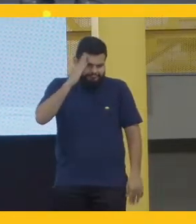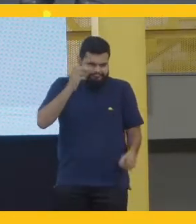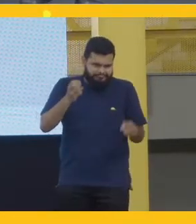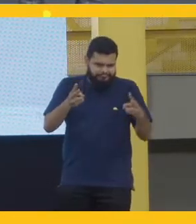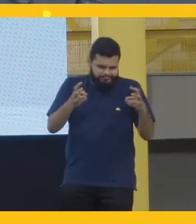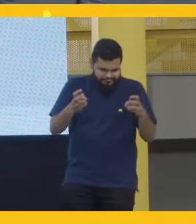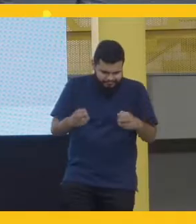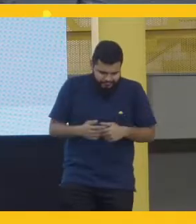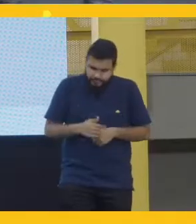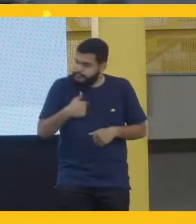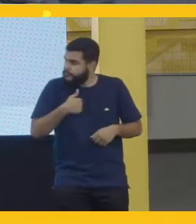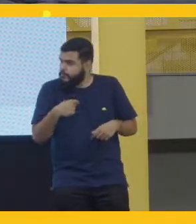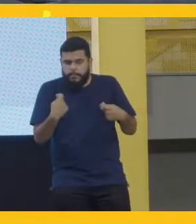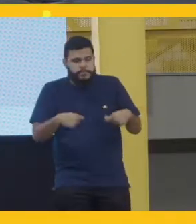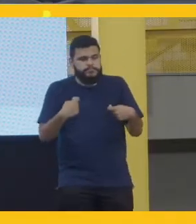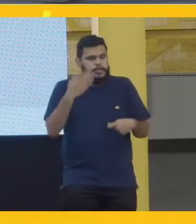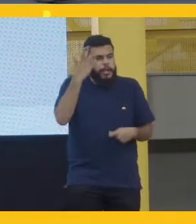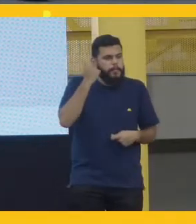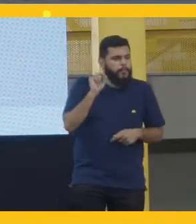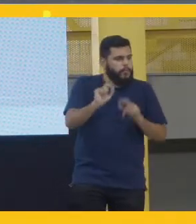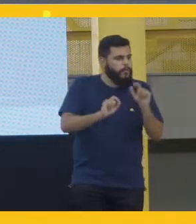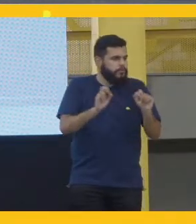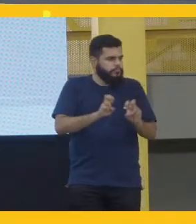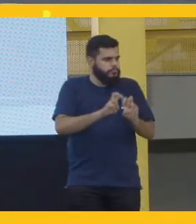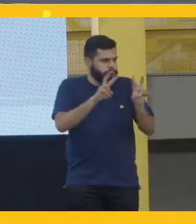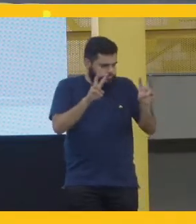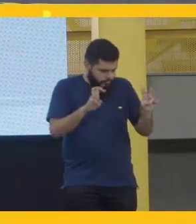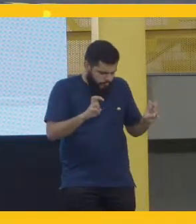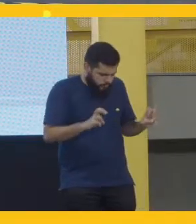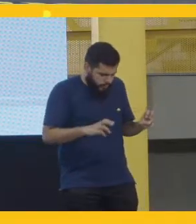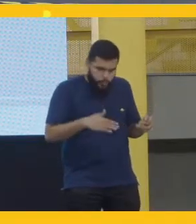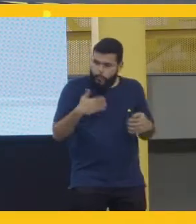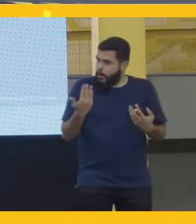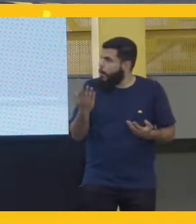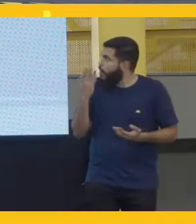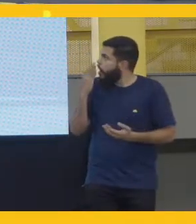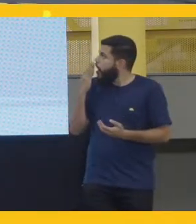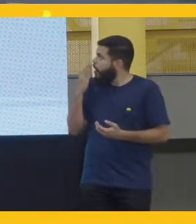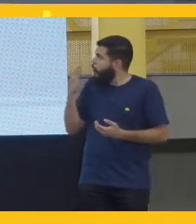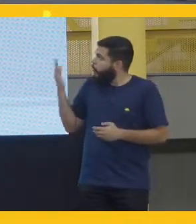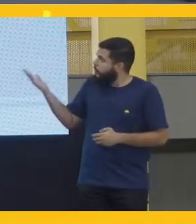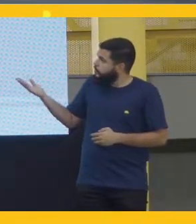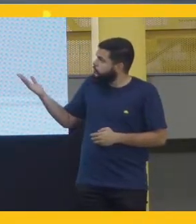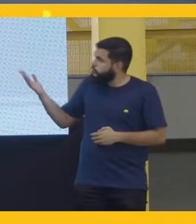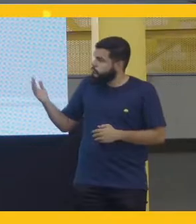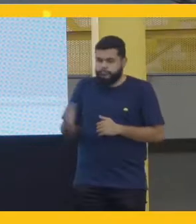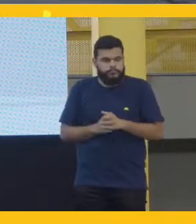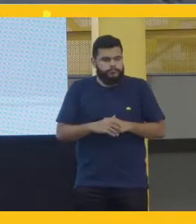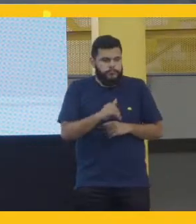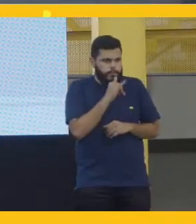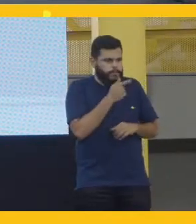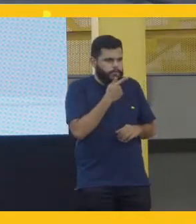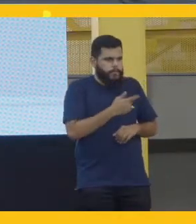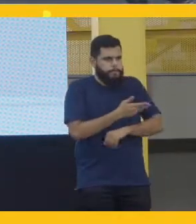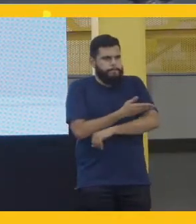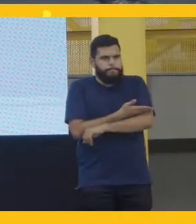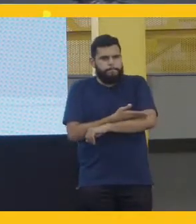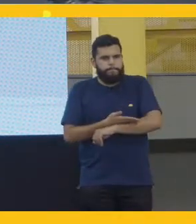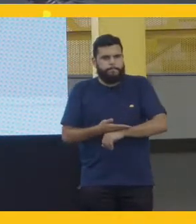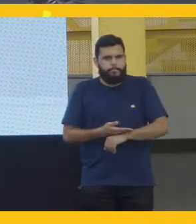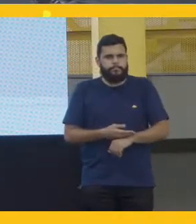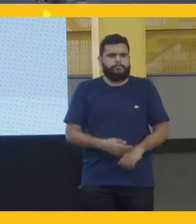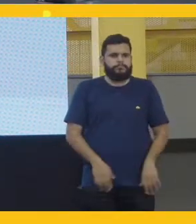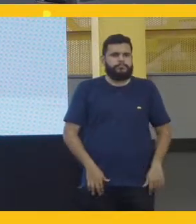E o que que eu preciso saber a respeito disso? Qual é a cor de um objeto? A gente diz que o branco é a mistura de... Diga